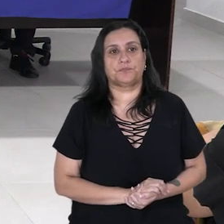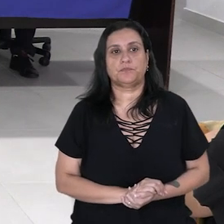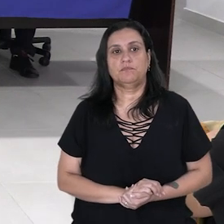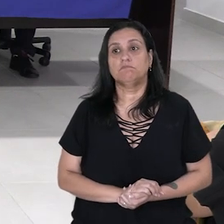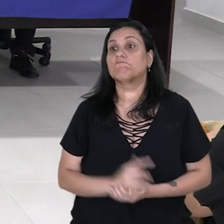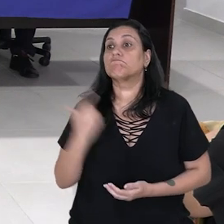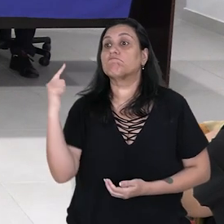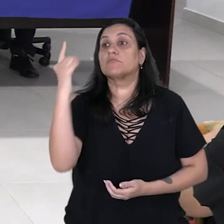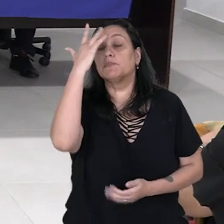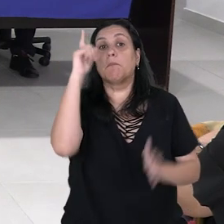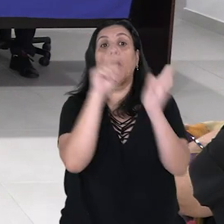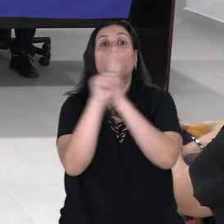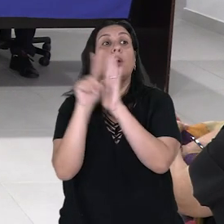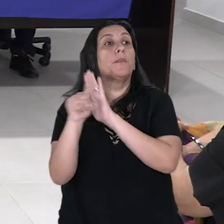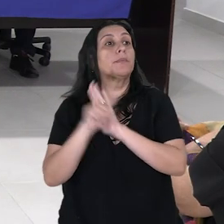Mais alguém?